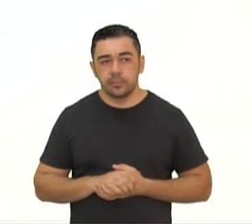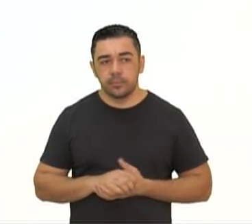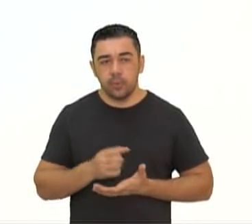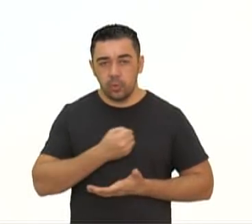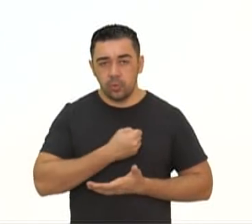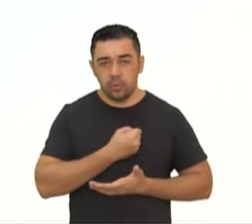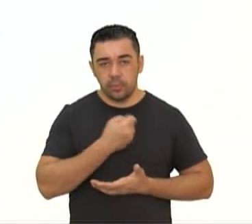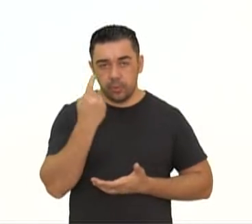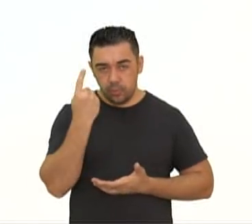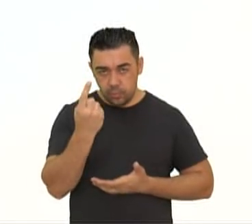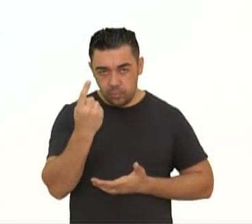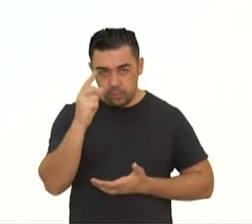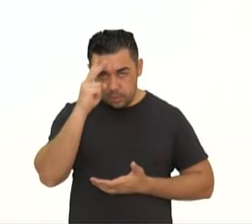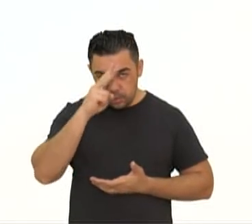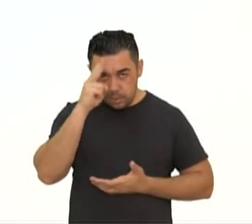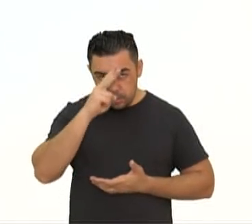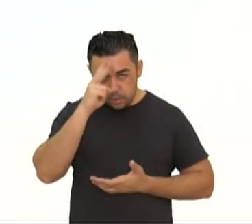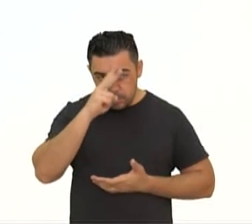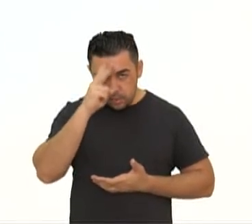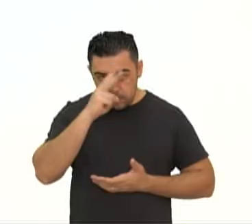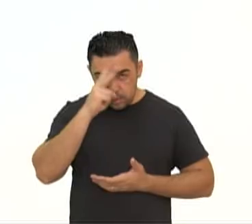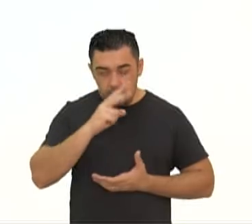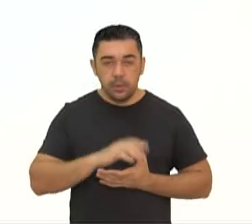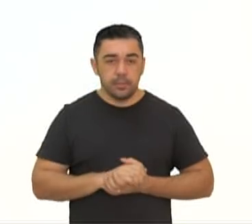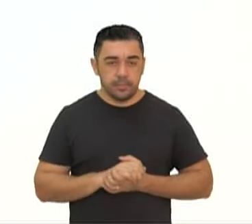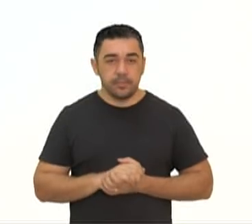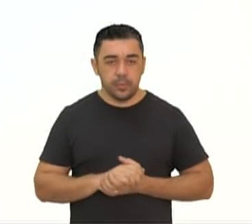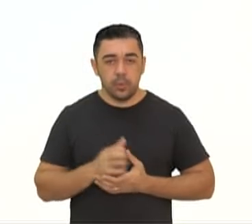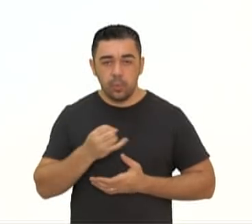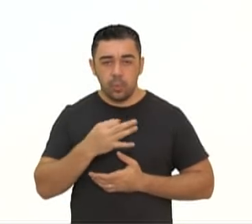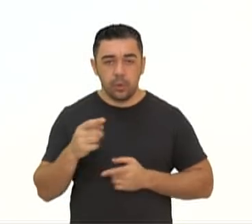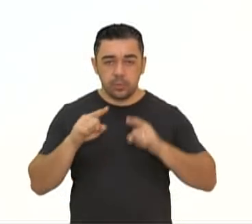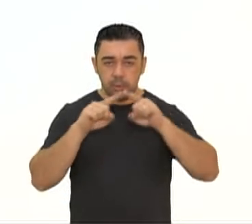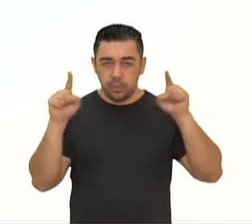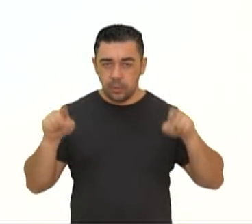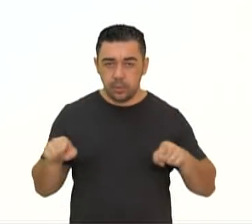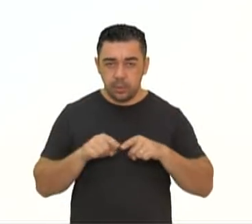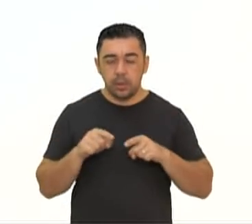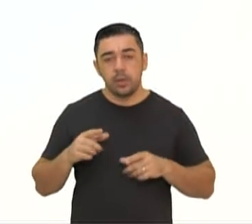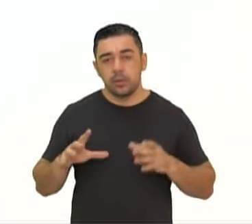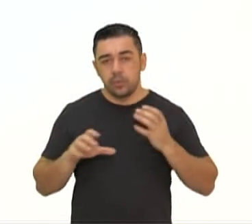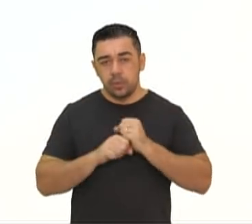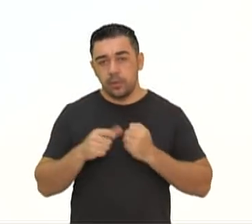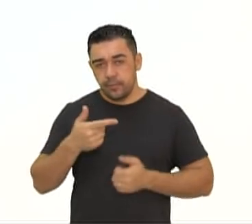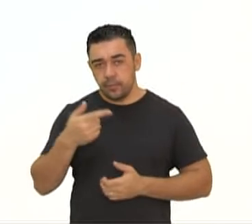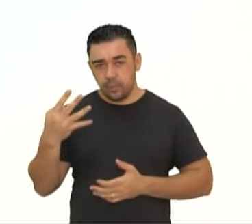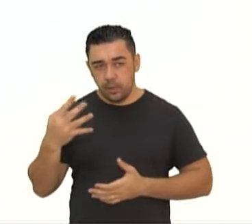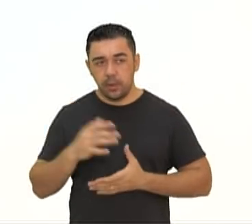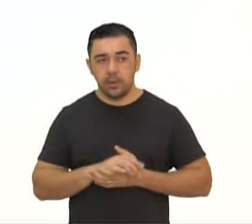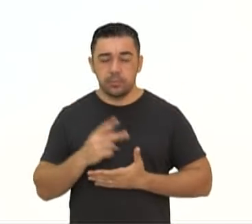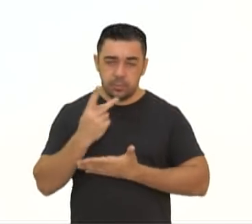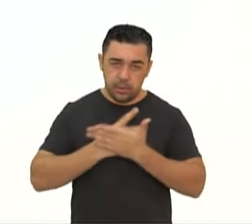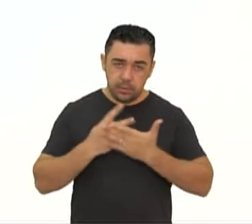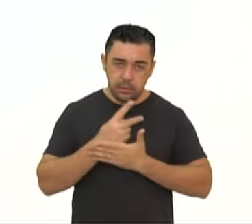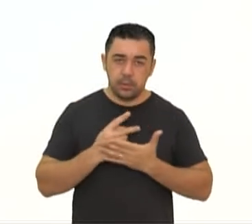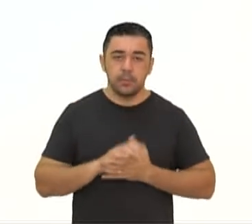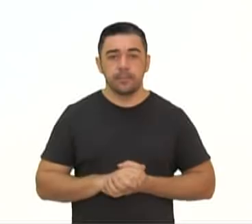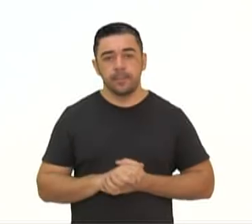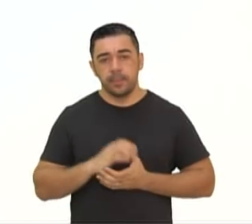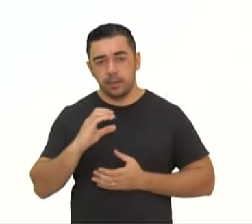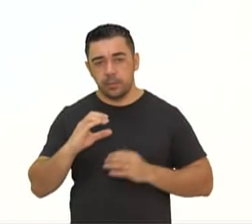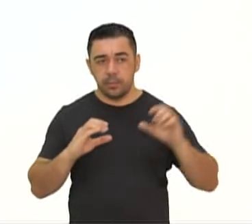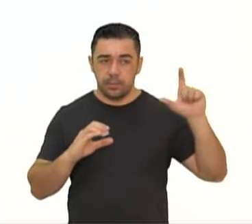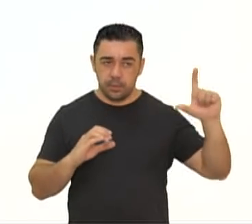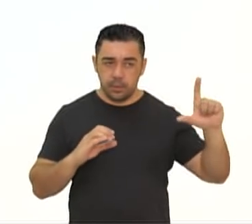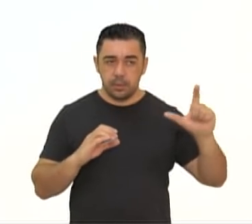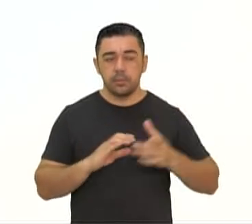A questão número 1, lembra lá do perímetro do retângulo? O perímetro do retângulo é 24 centímetros. Desenhe um retângulo, comprimento e